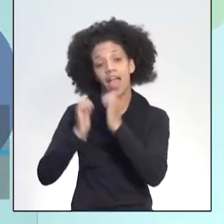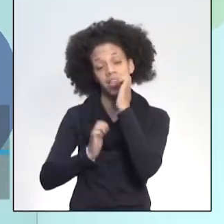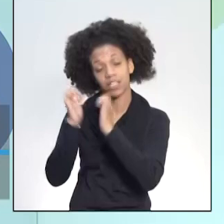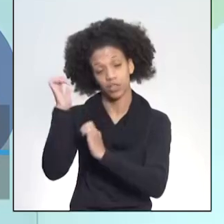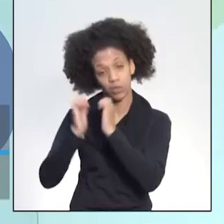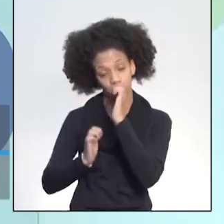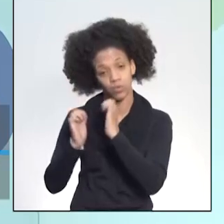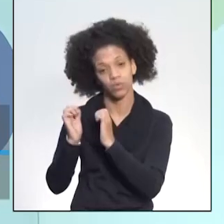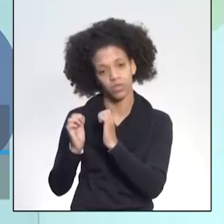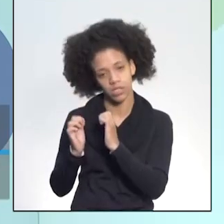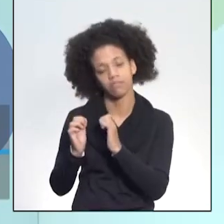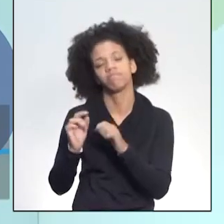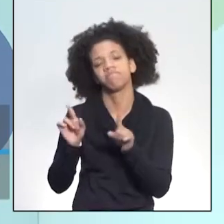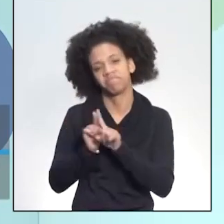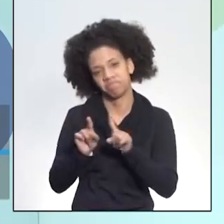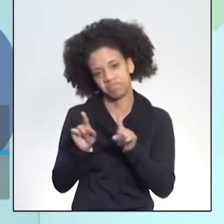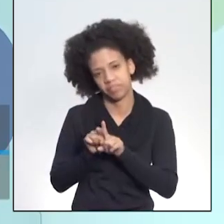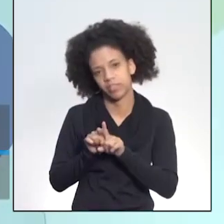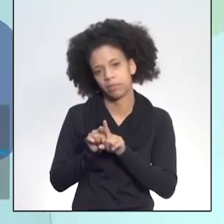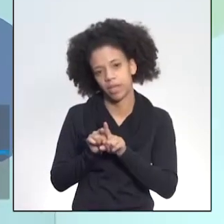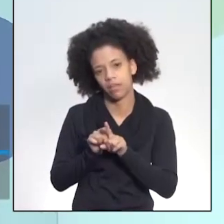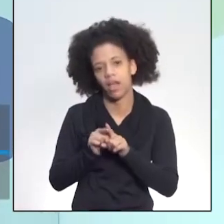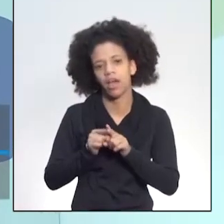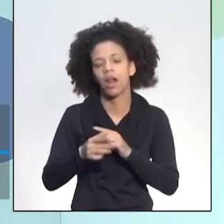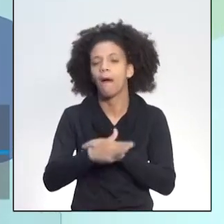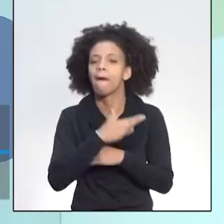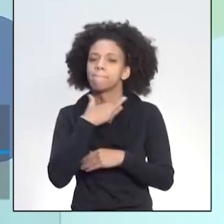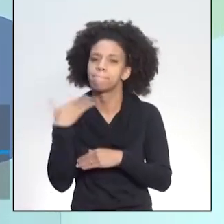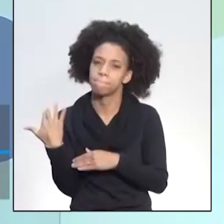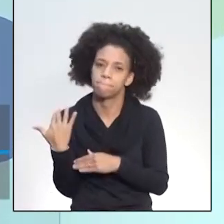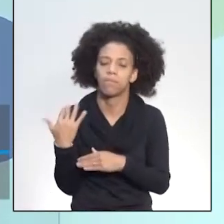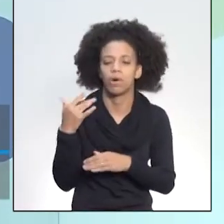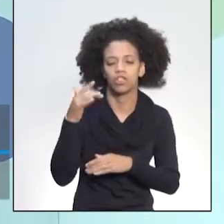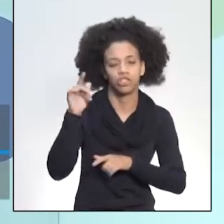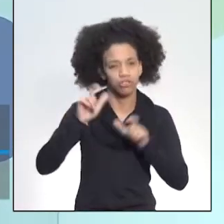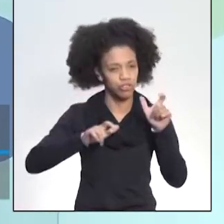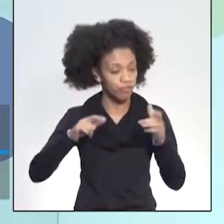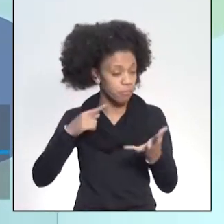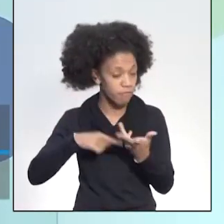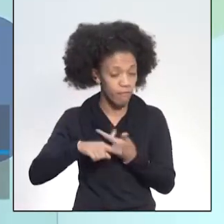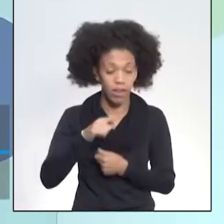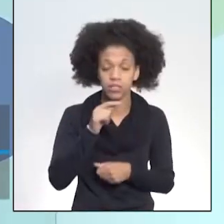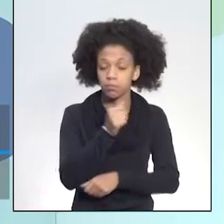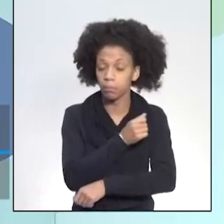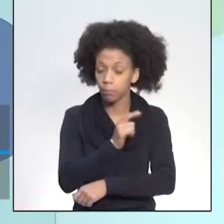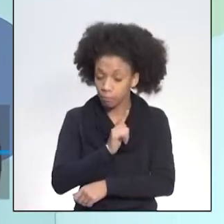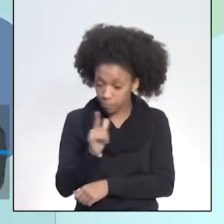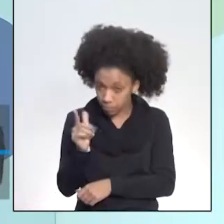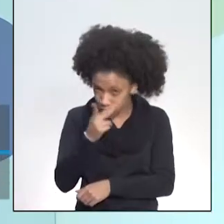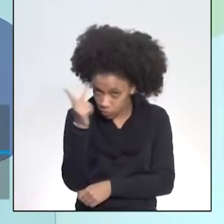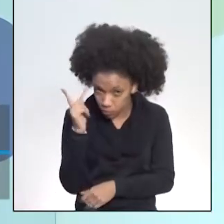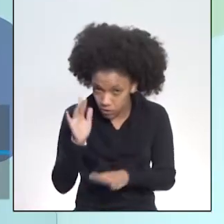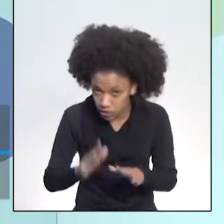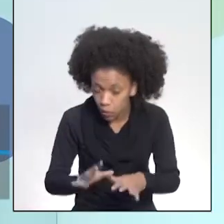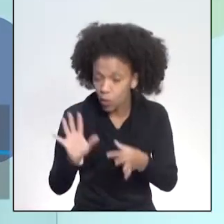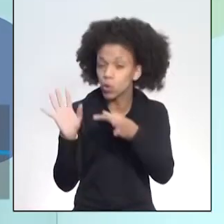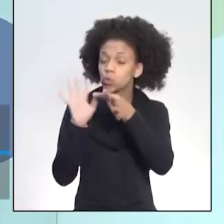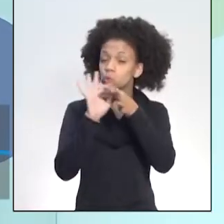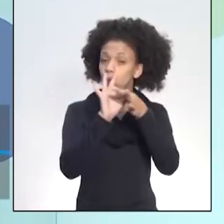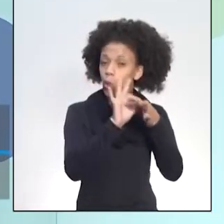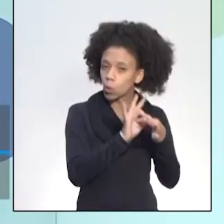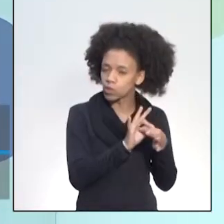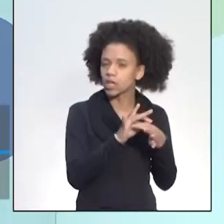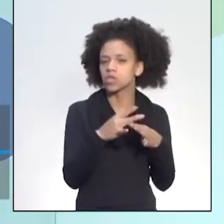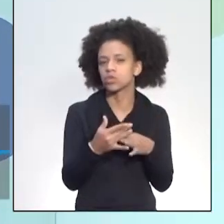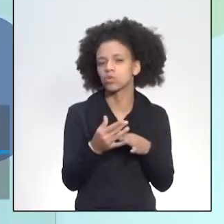industrialização serviu para a matança de milhões de pessoas. Portanto, nesse contexto do começo do